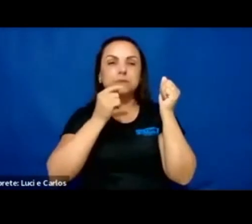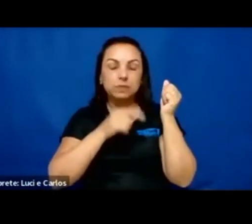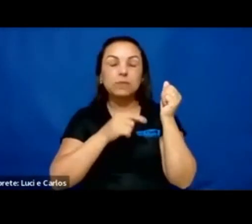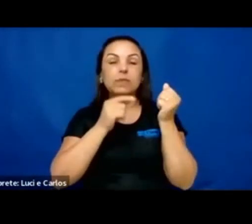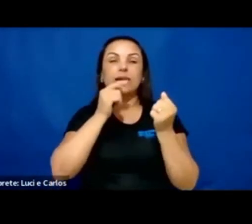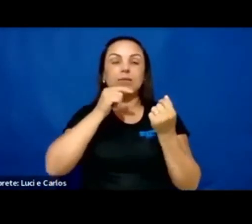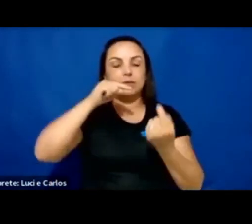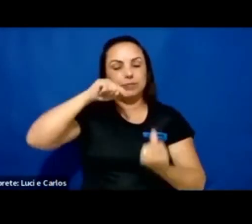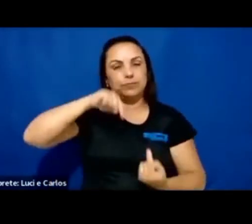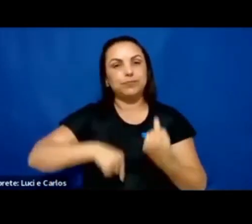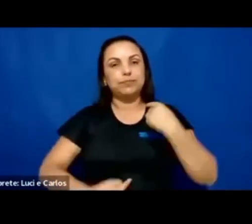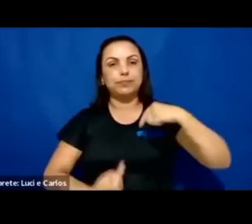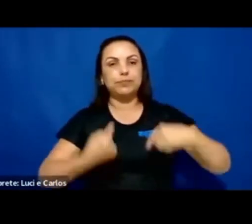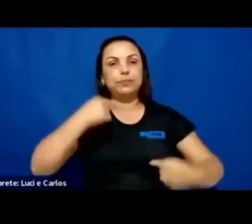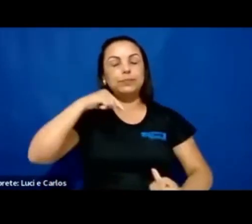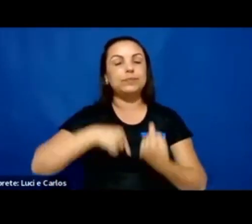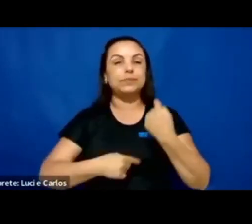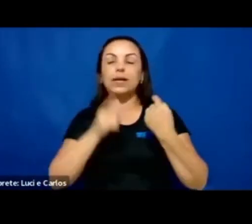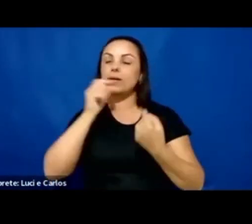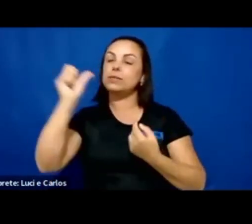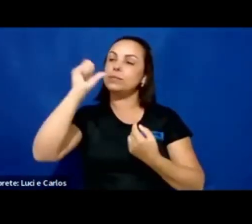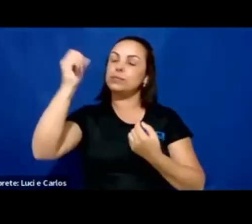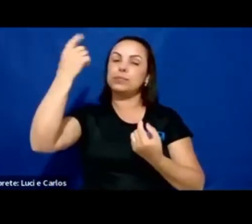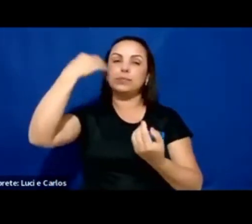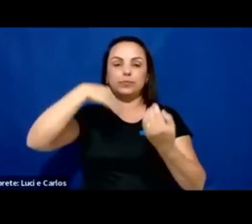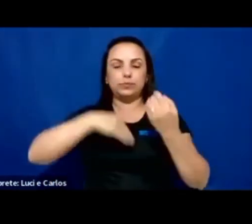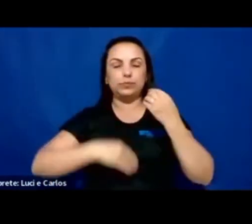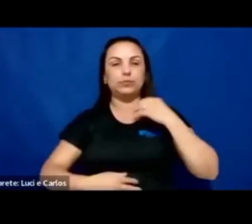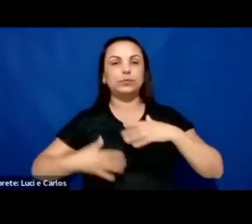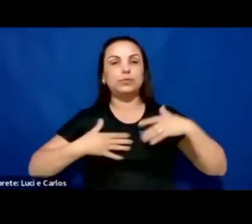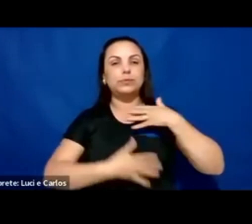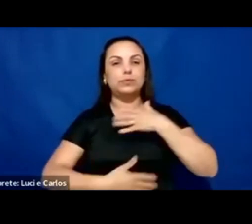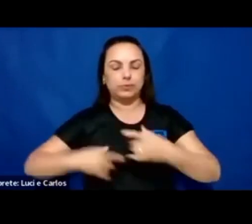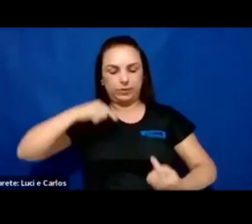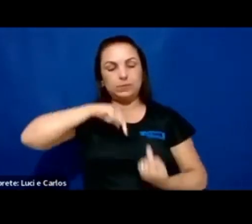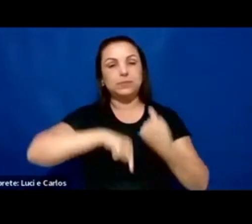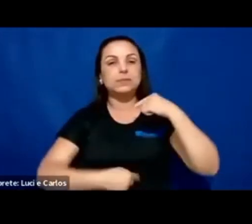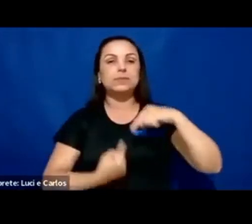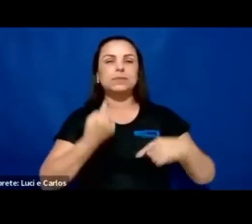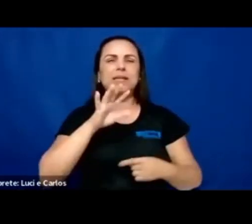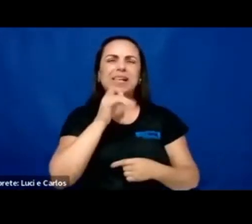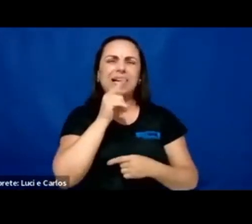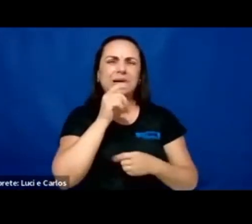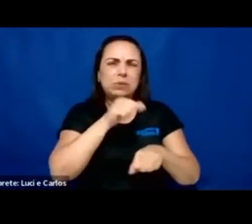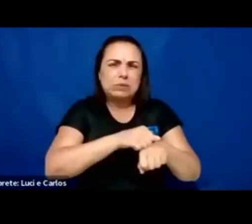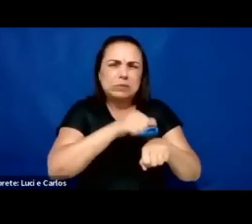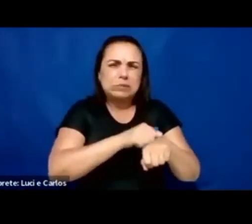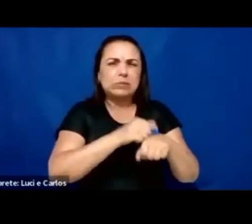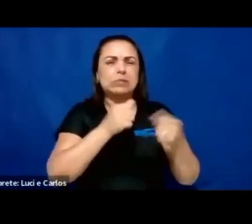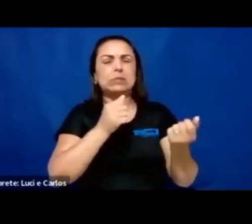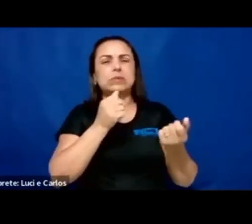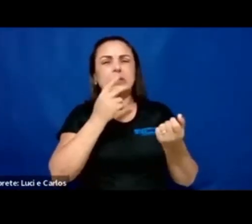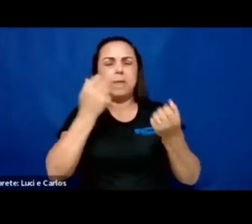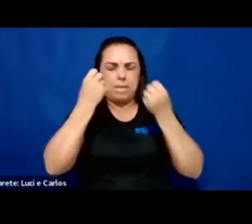uma tensão superficial muito pesada, às vezes ela se agarra, ela fica totalmente grudada. Então, quando você toma uma